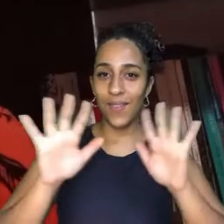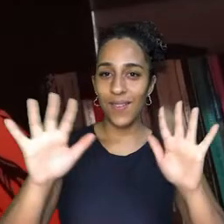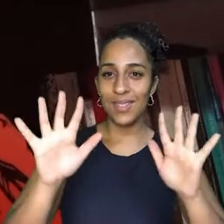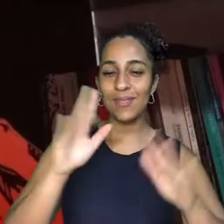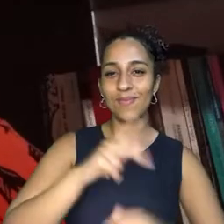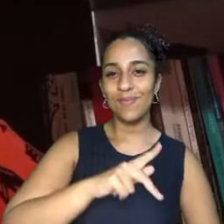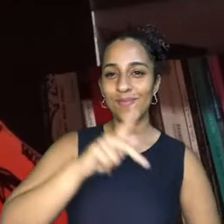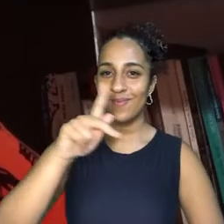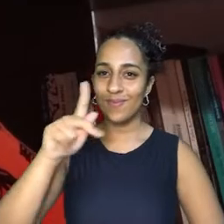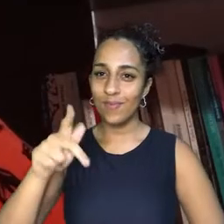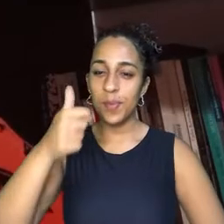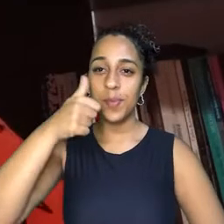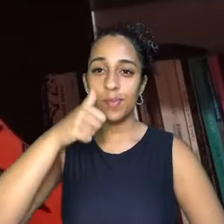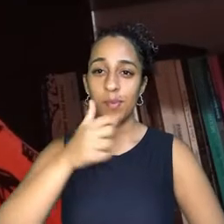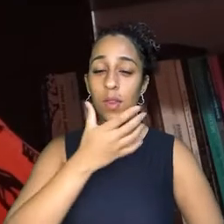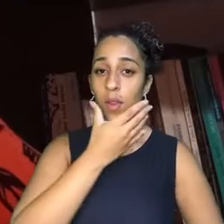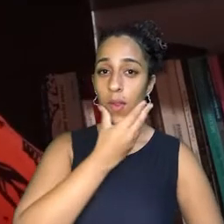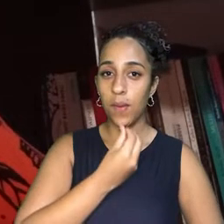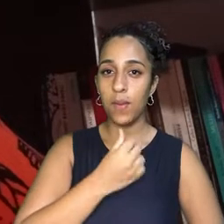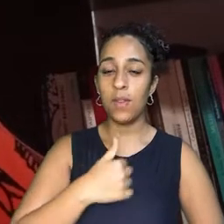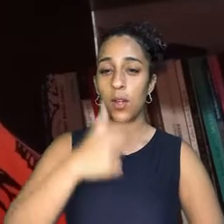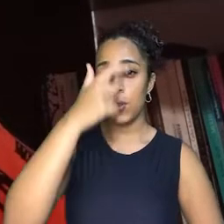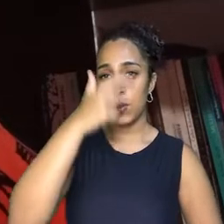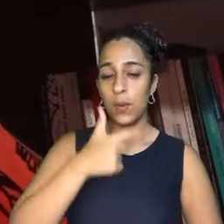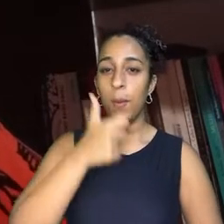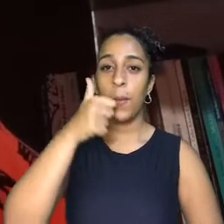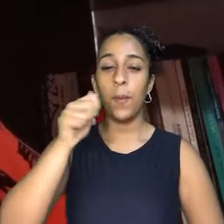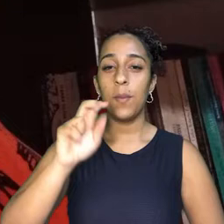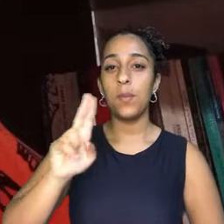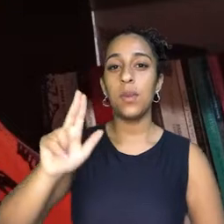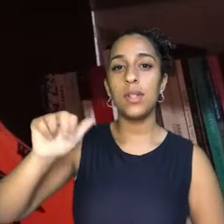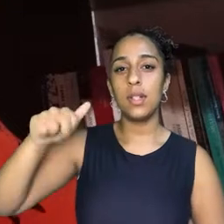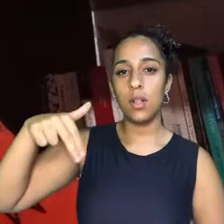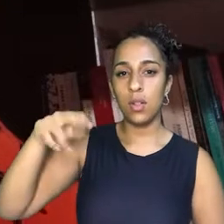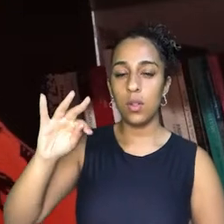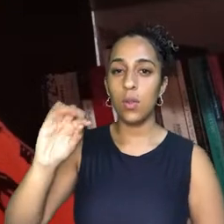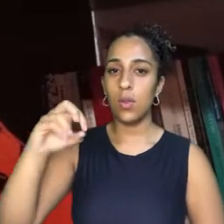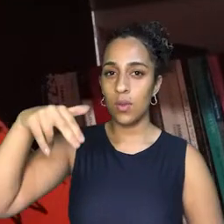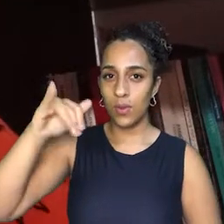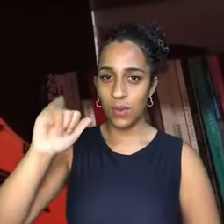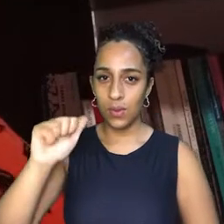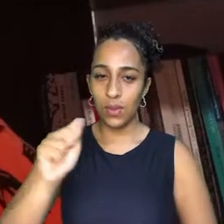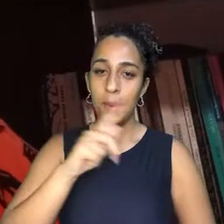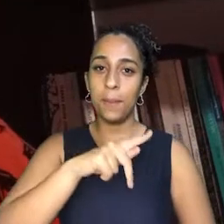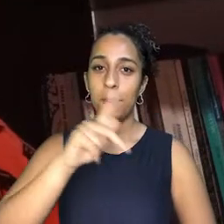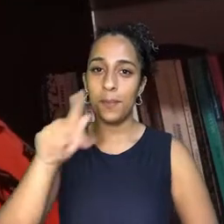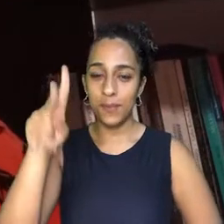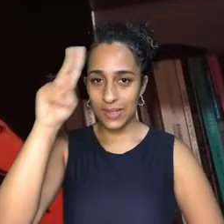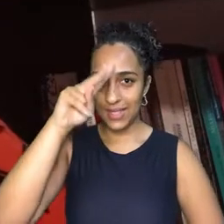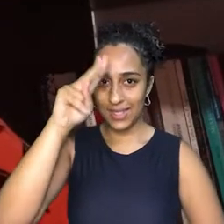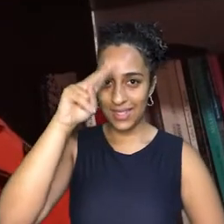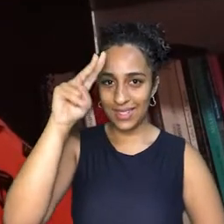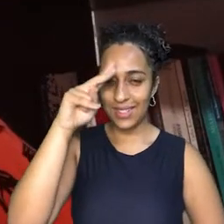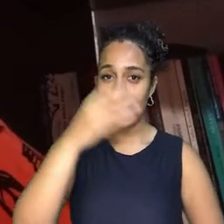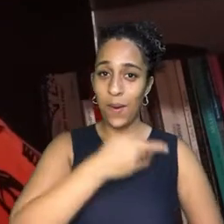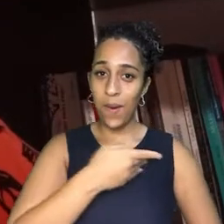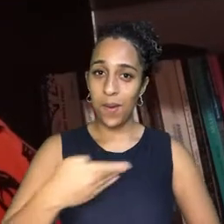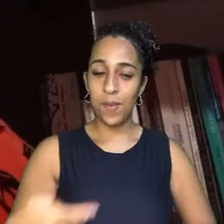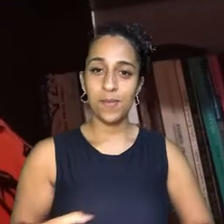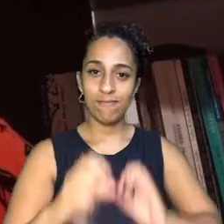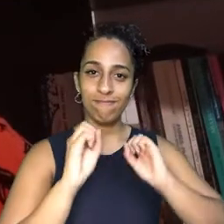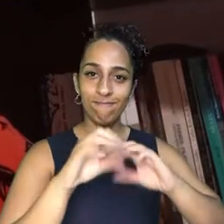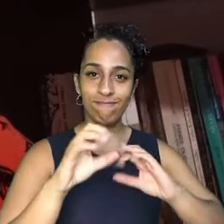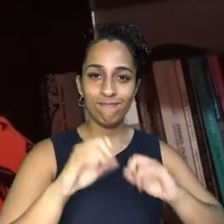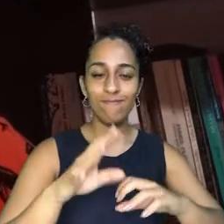Olá professoras e professores sou Antônio abrrioso professora de história na Rede Pública de Ensino em